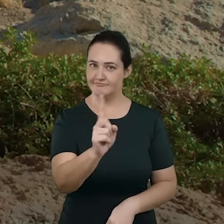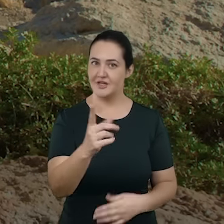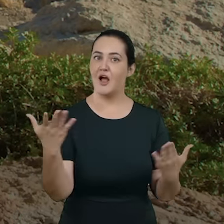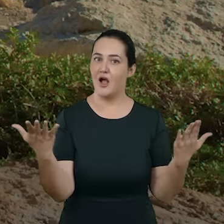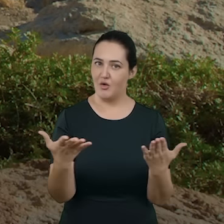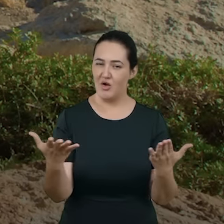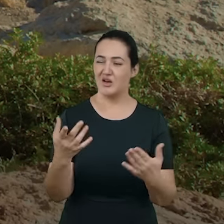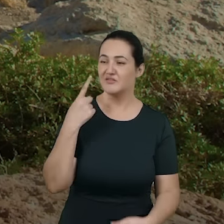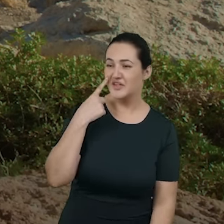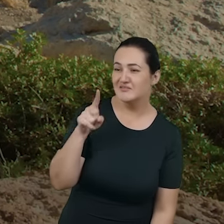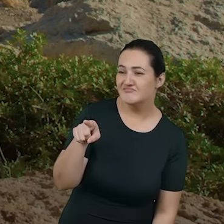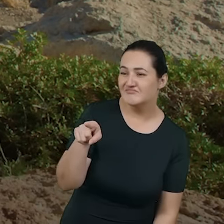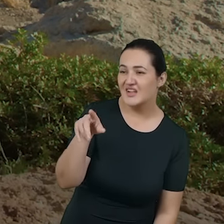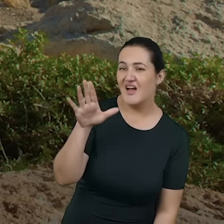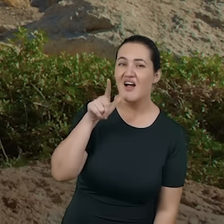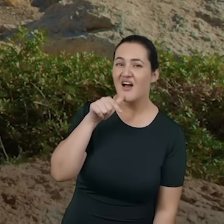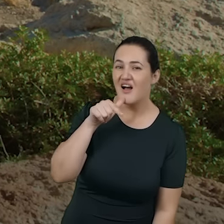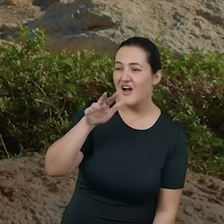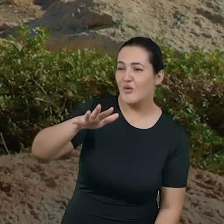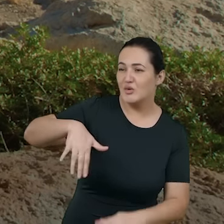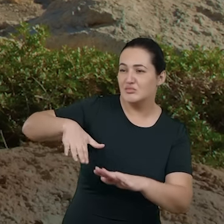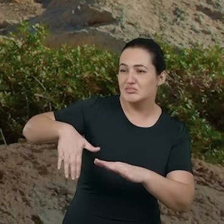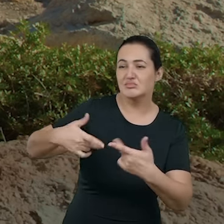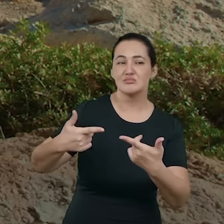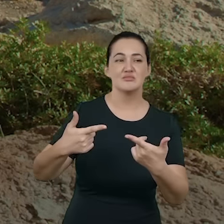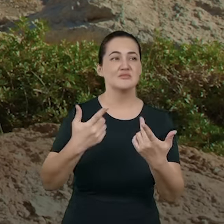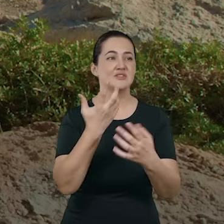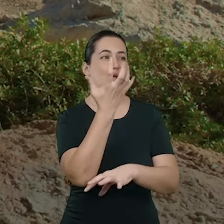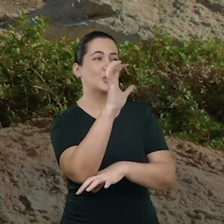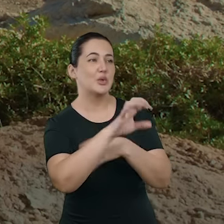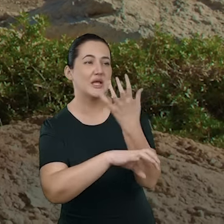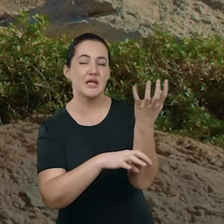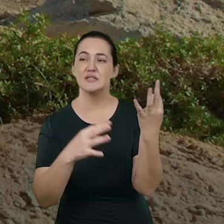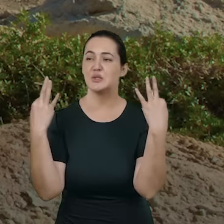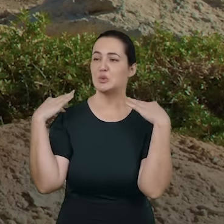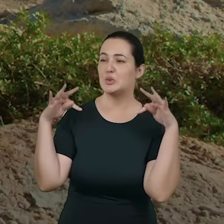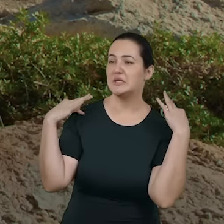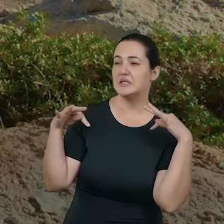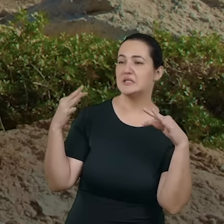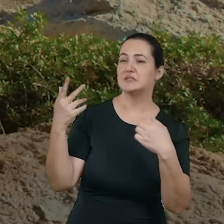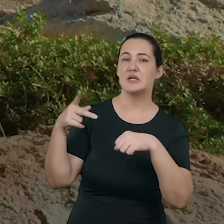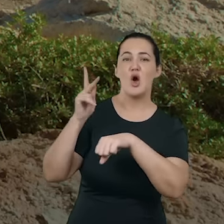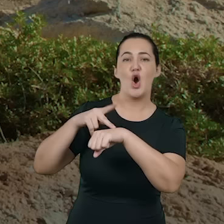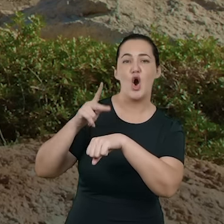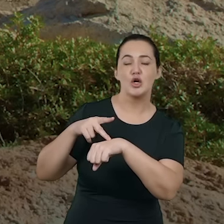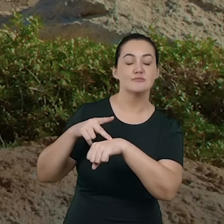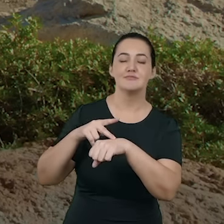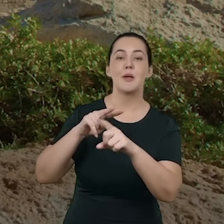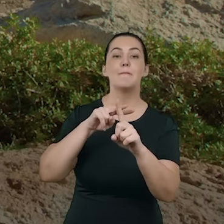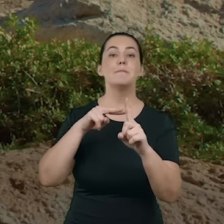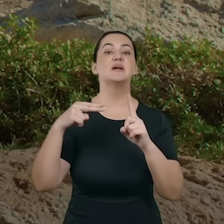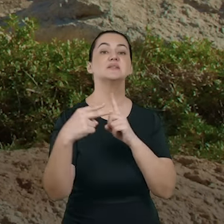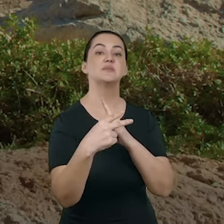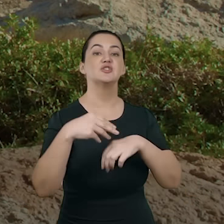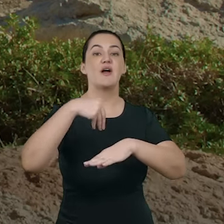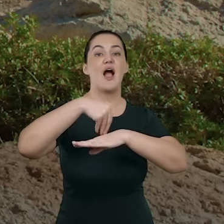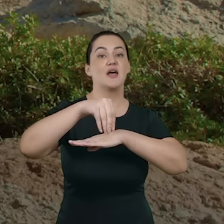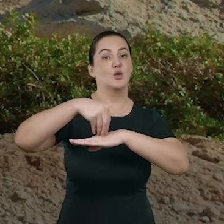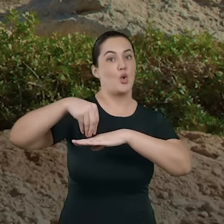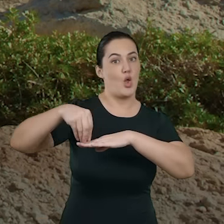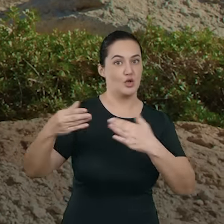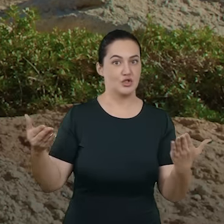vai ver apenas a água, a natureza, talvez um ou outro turista, as rochas. Eu quero que você veja com um olhar